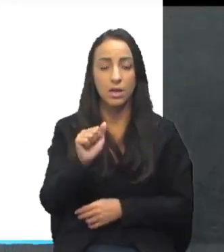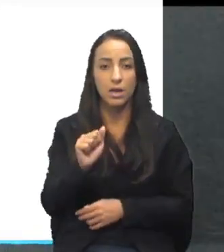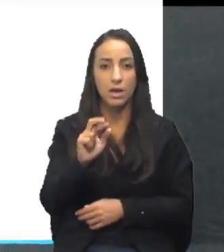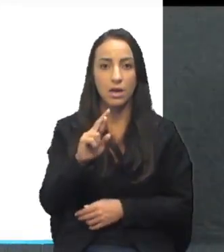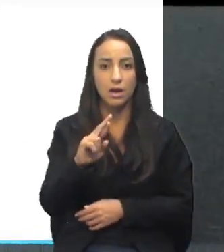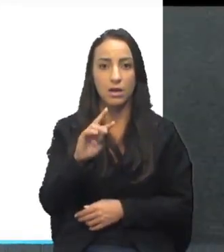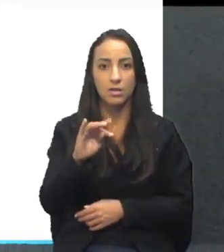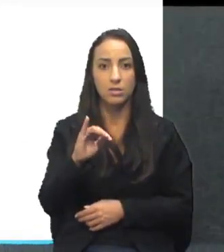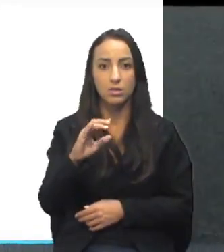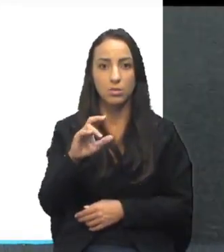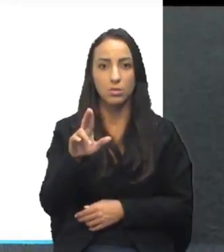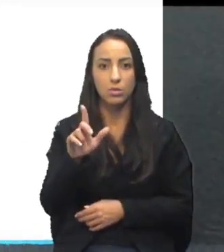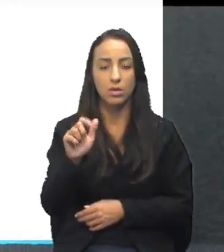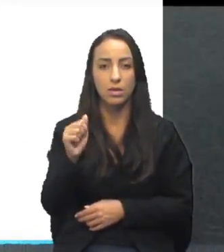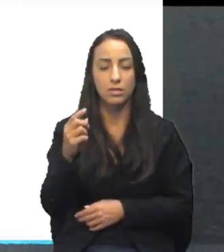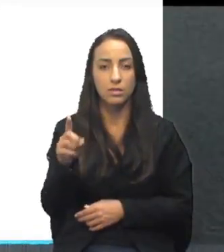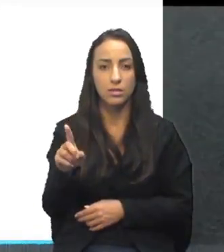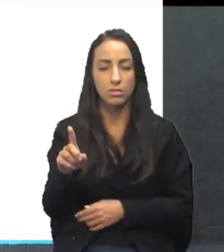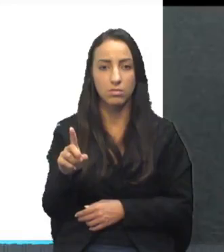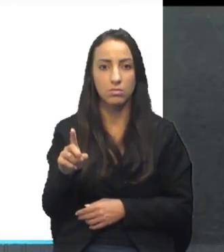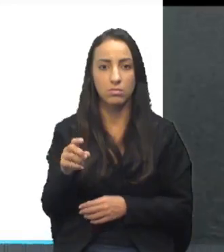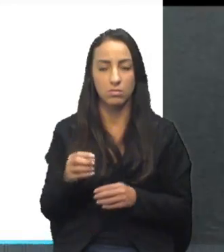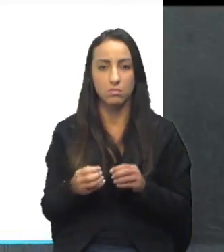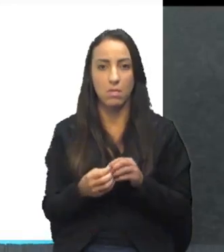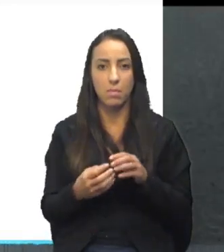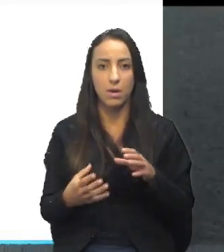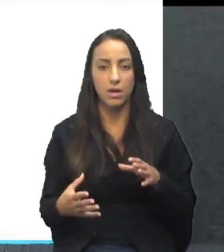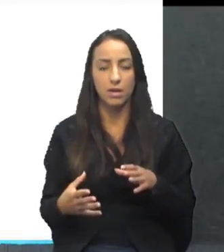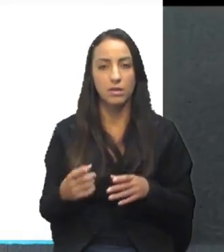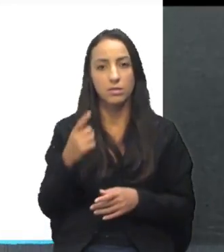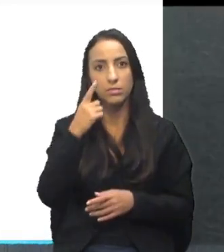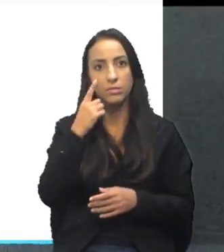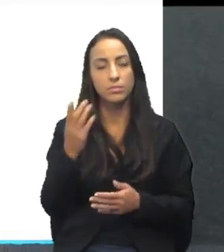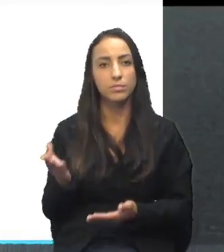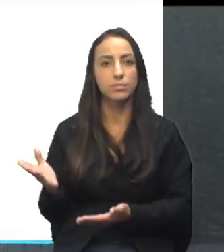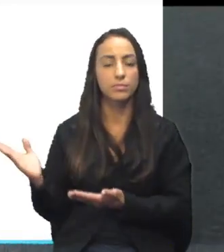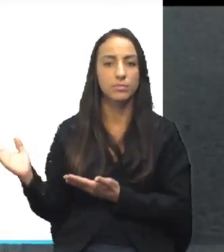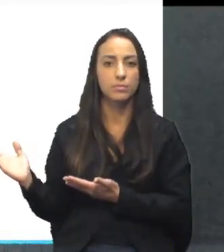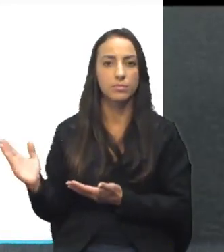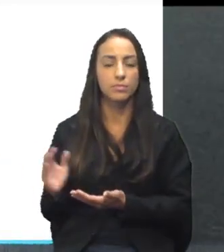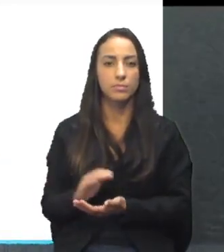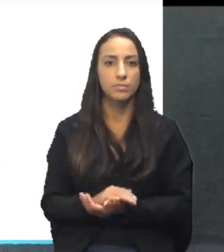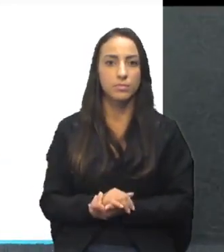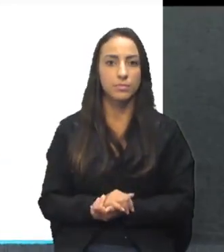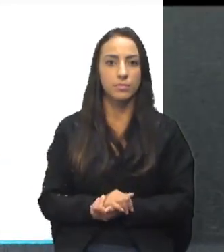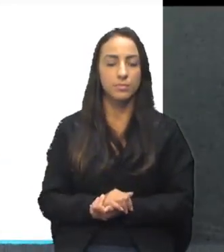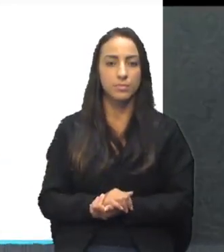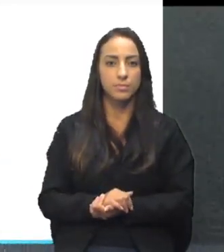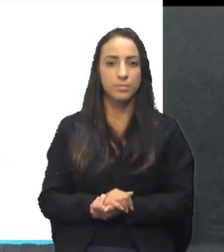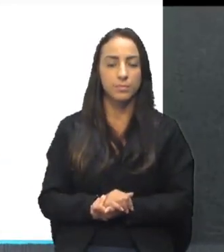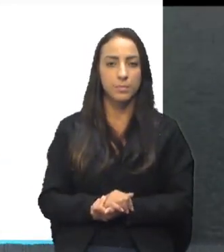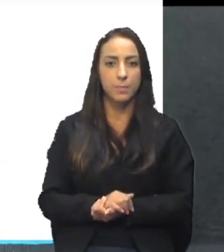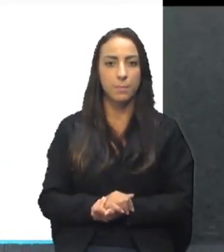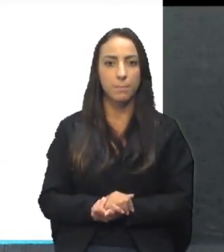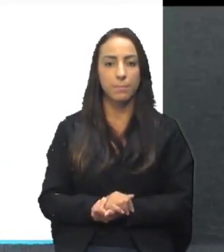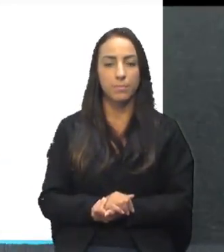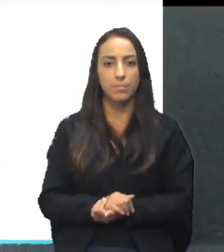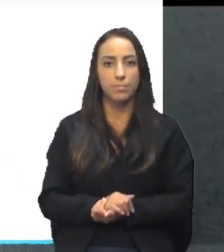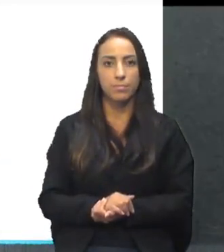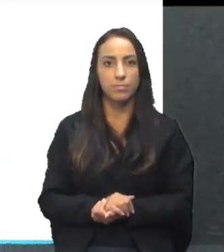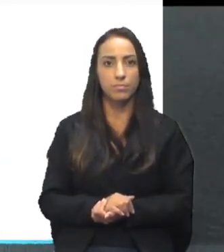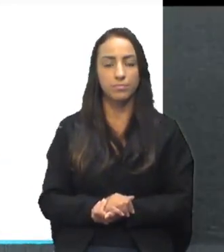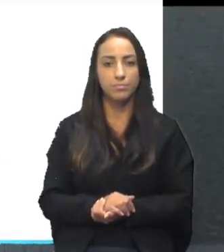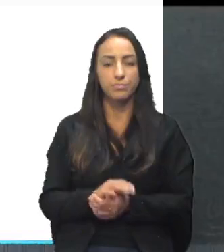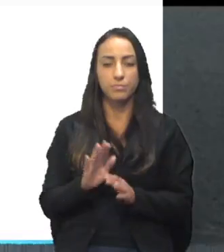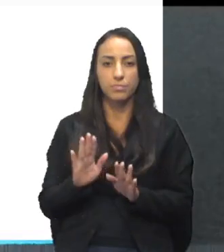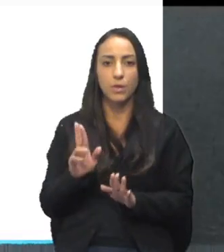exposta, né, na região mais distal. Nessa situação, nós temos o calcanhar, mas